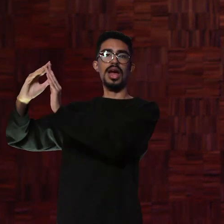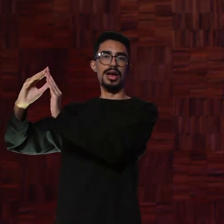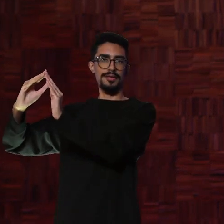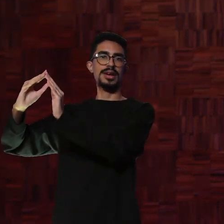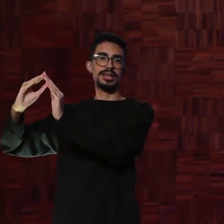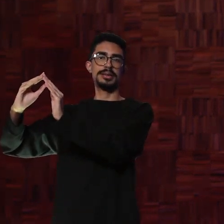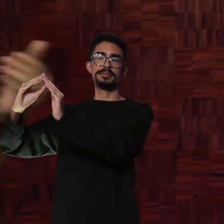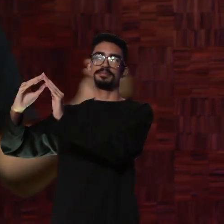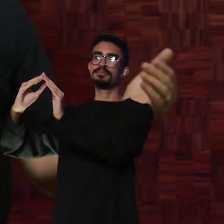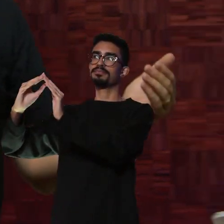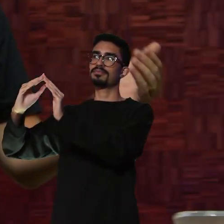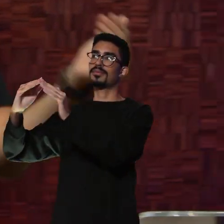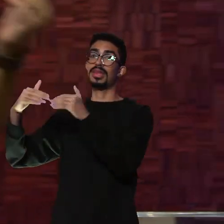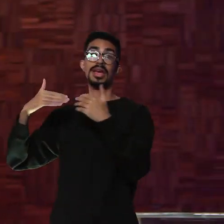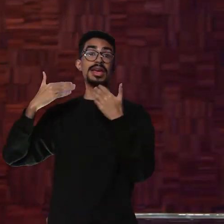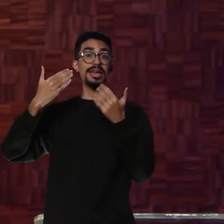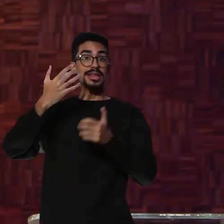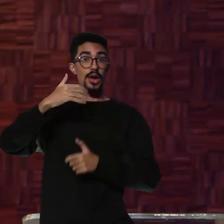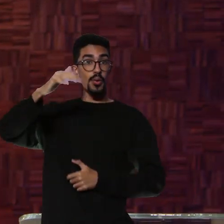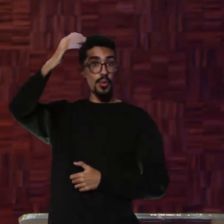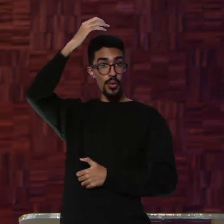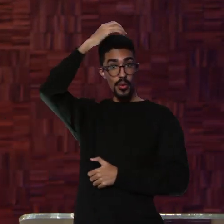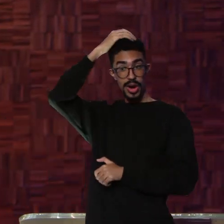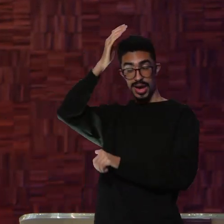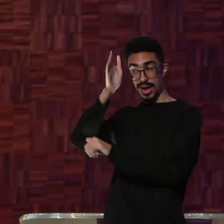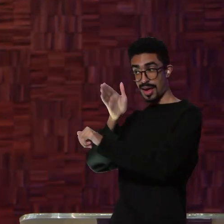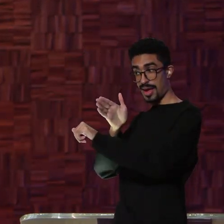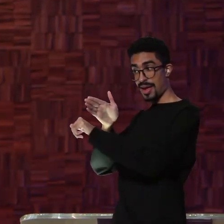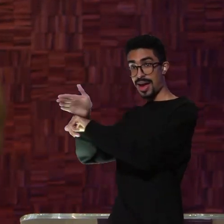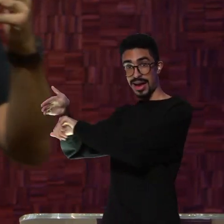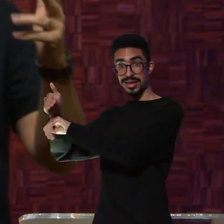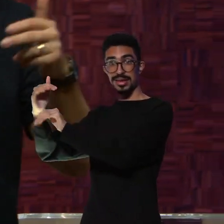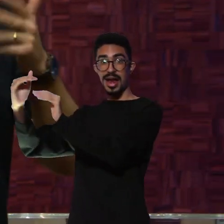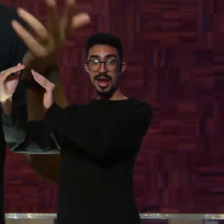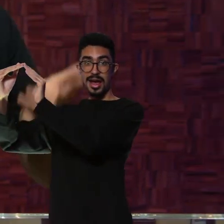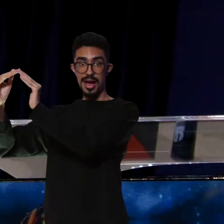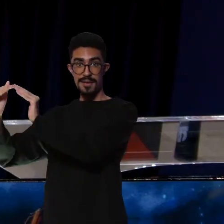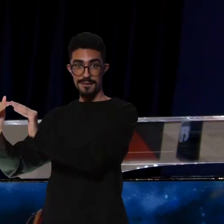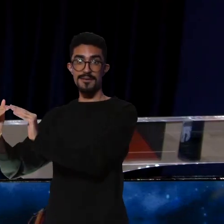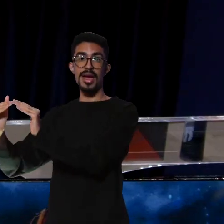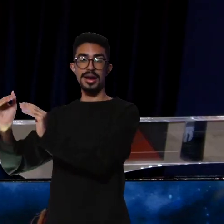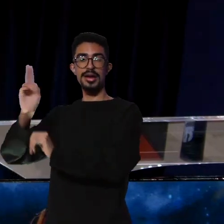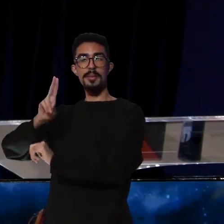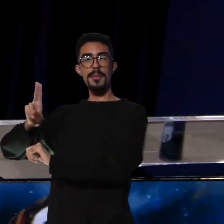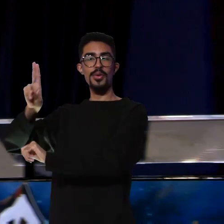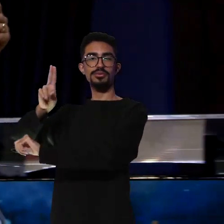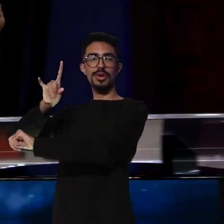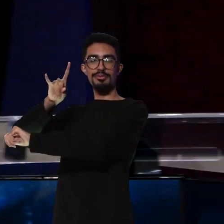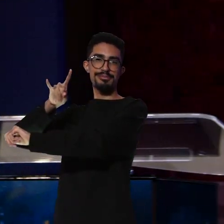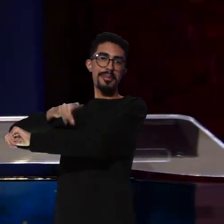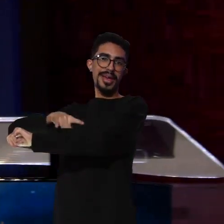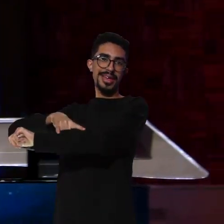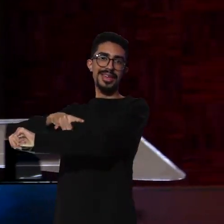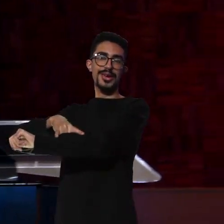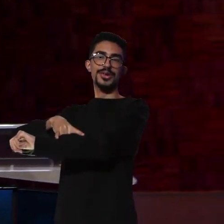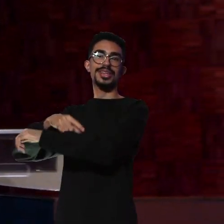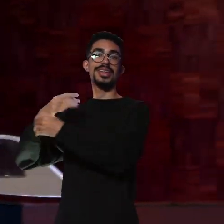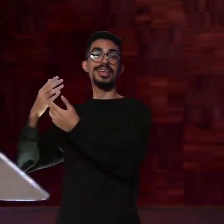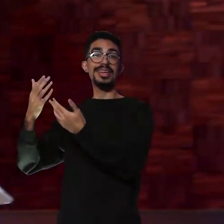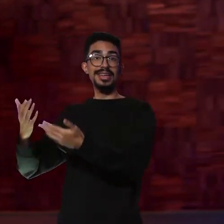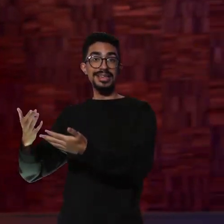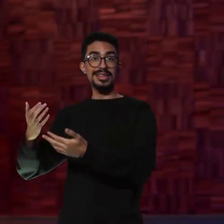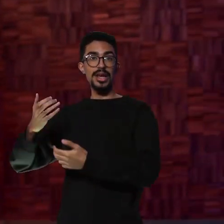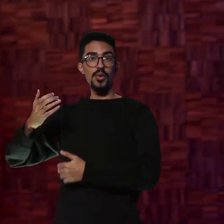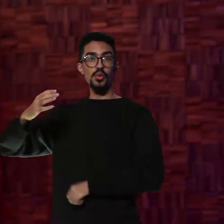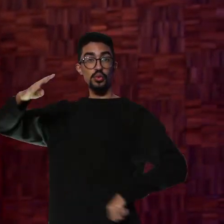fuga. Saul entra na caverna, não sabia que tinha ninguém lá dentro, entra na caverna para usar o banheiro, e aí os soldados